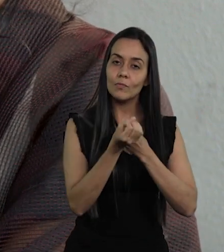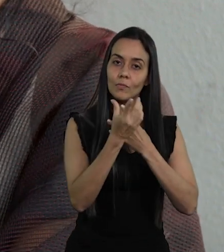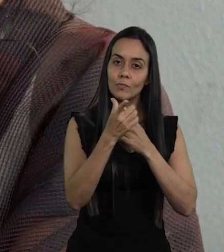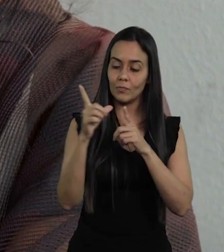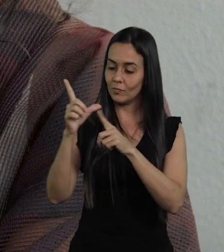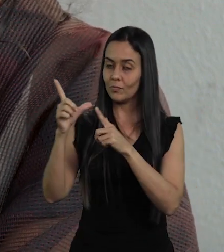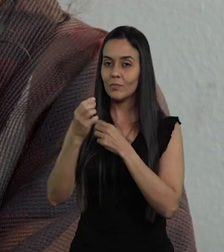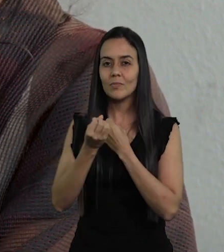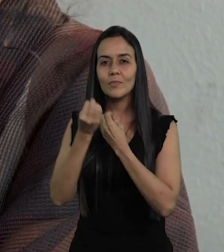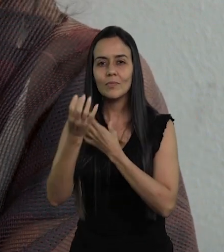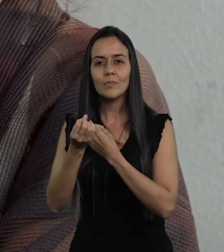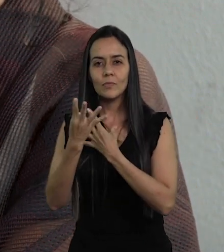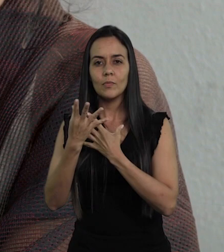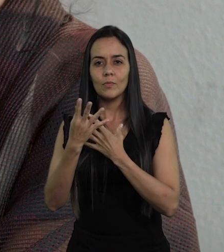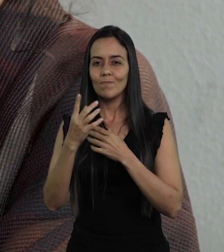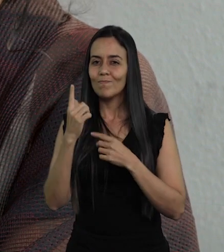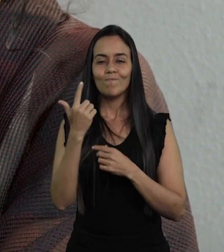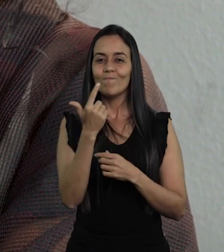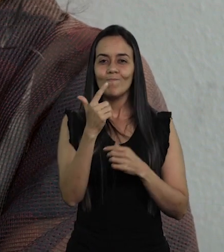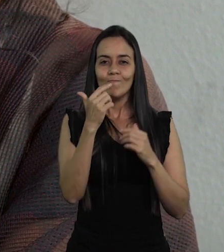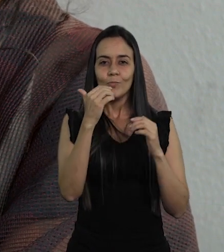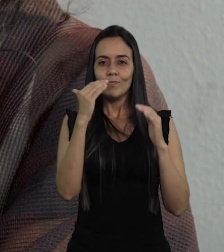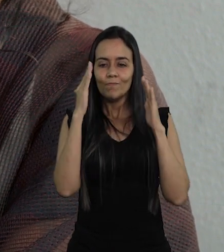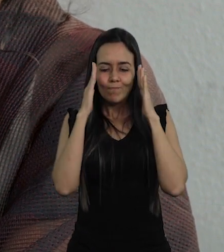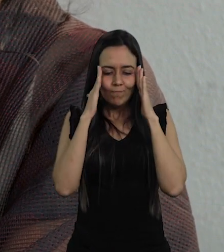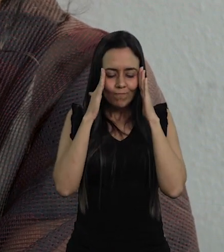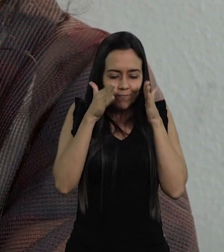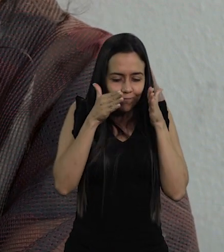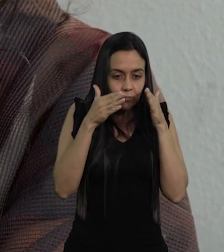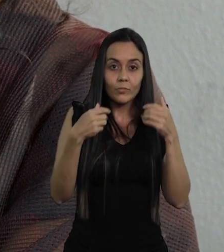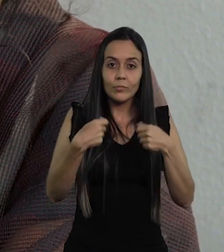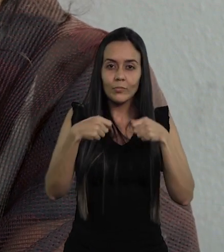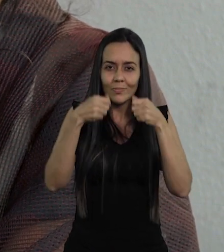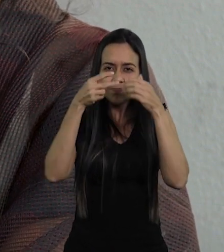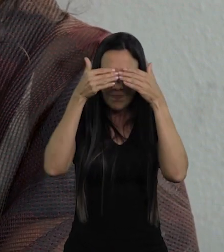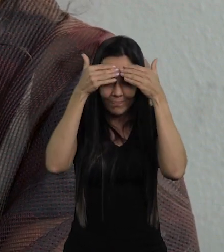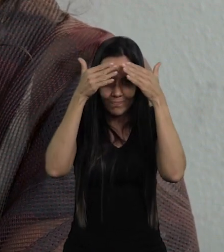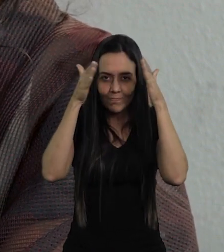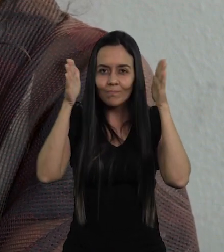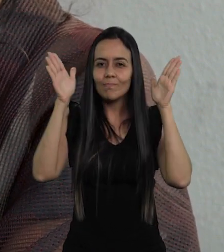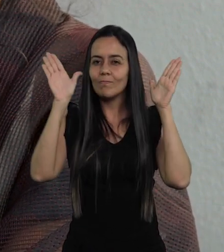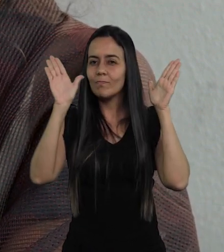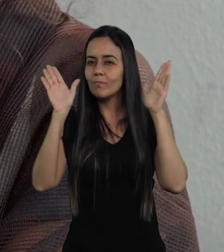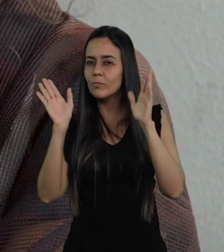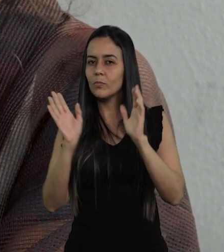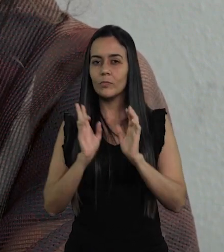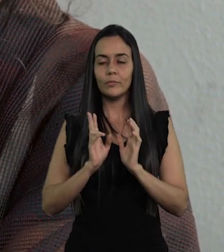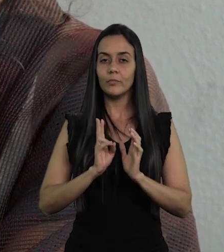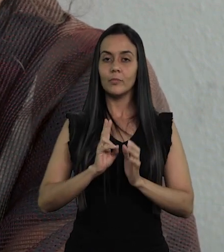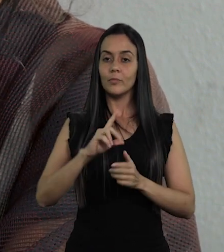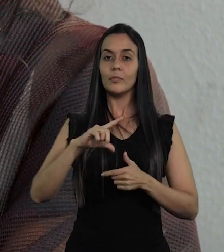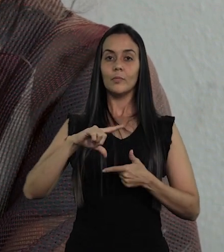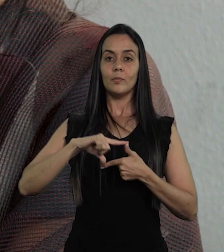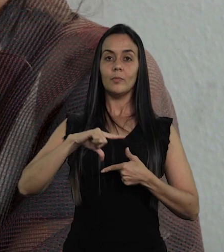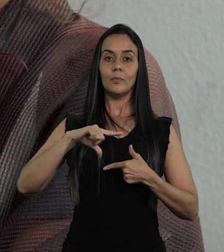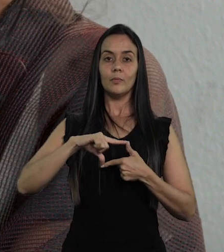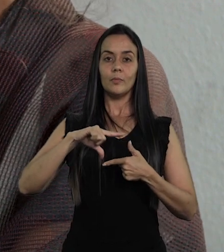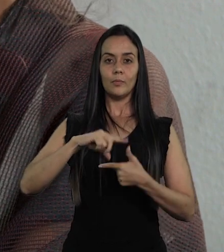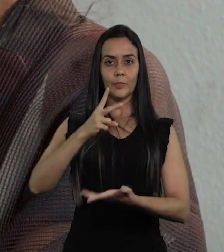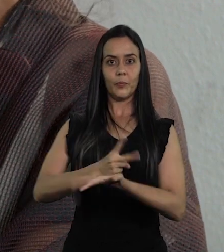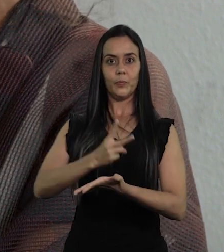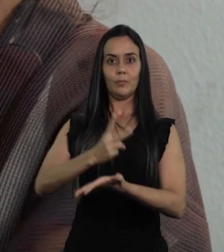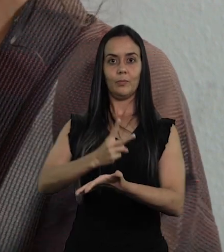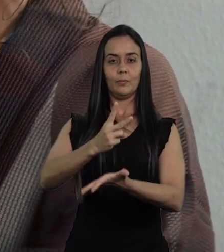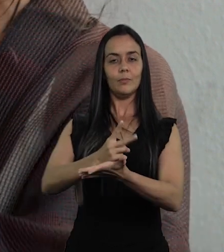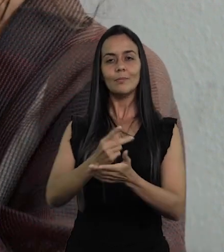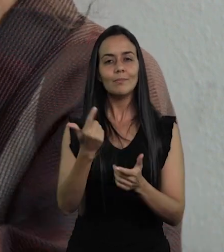não condicionada, né, Gal? Que eu acho que é o grande desafio nosso, com o nosso olhar, é sair dos condicionantes, né? É louco